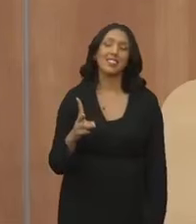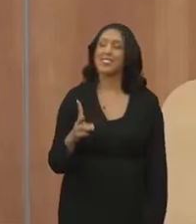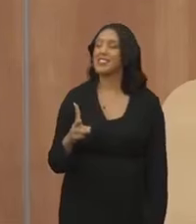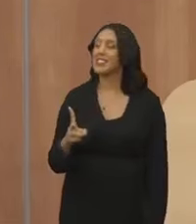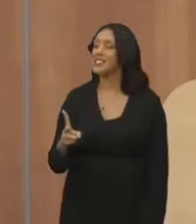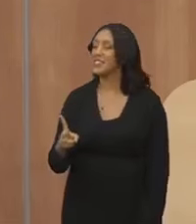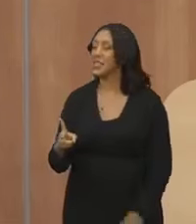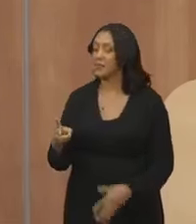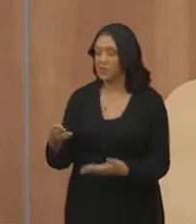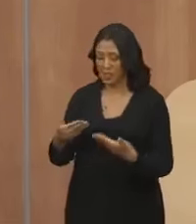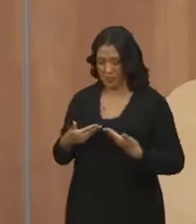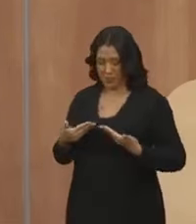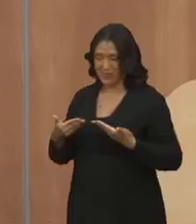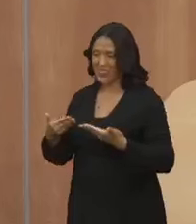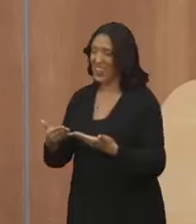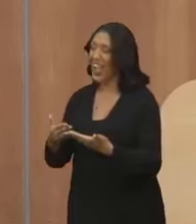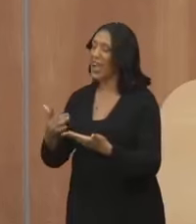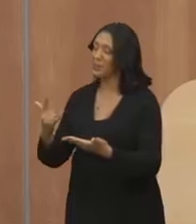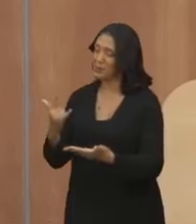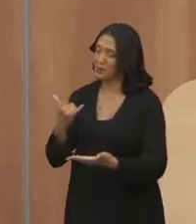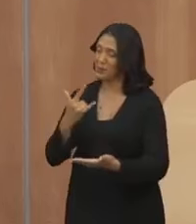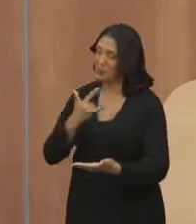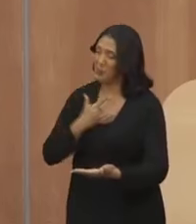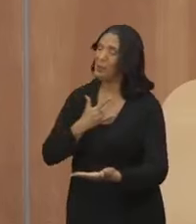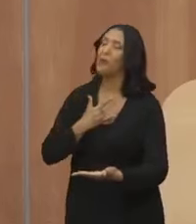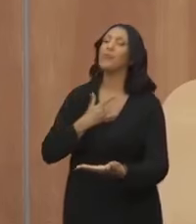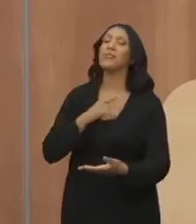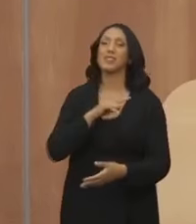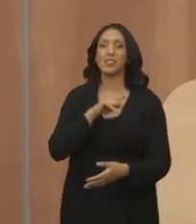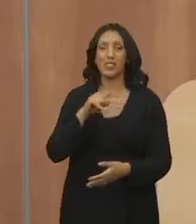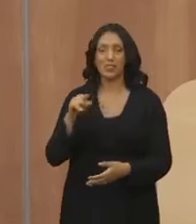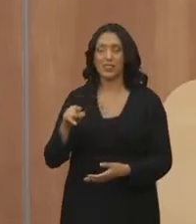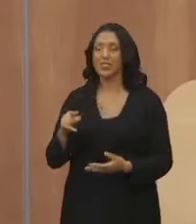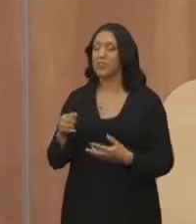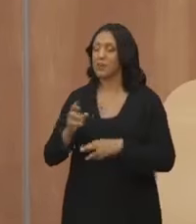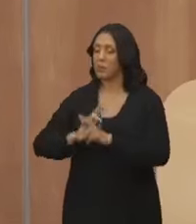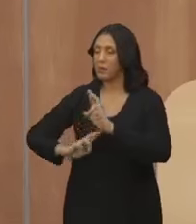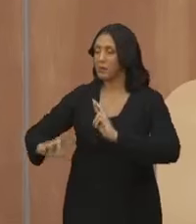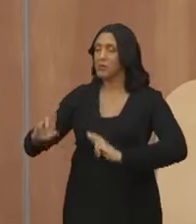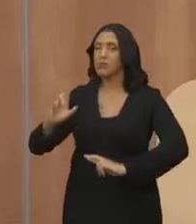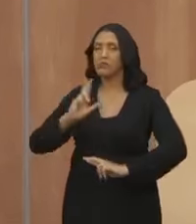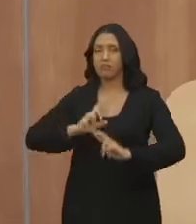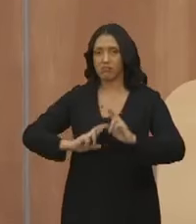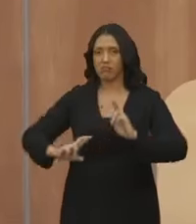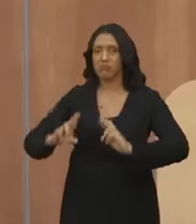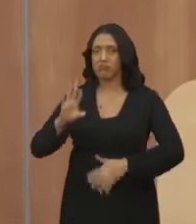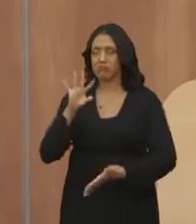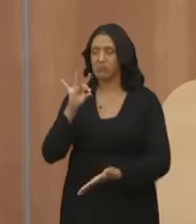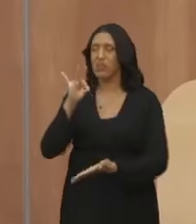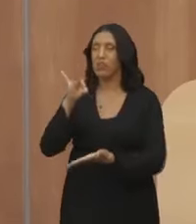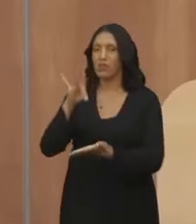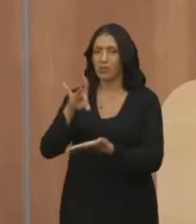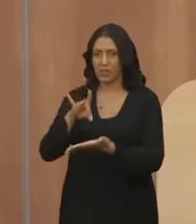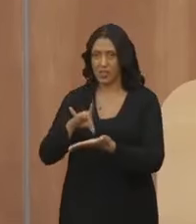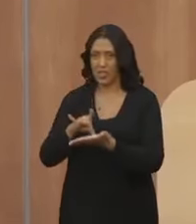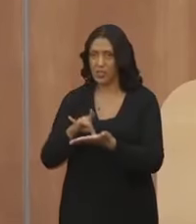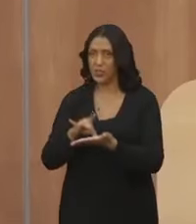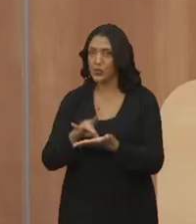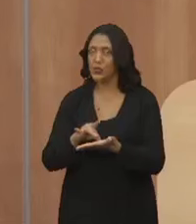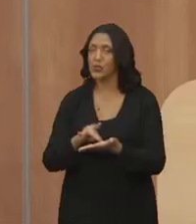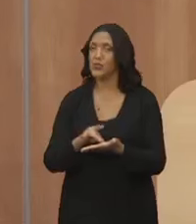uma relação franca, né? Uma relação que se baseia na verdade, não se baseia